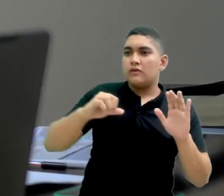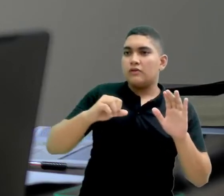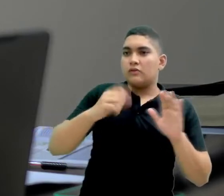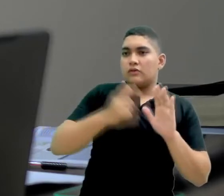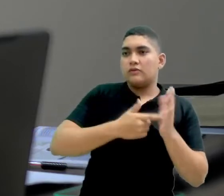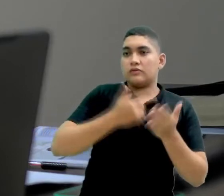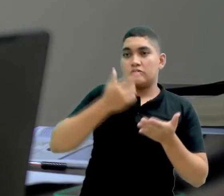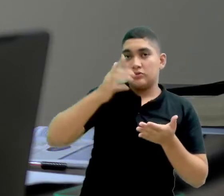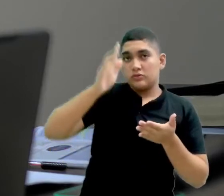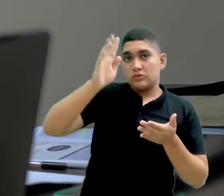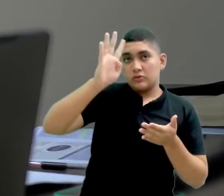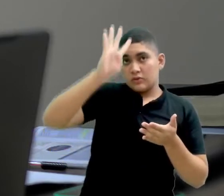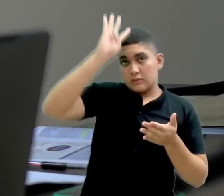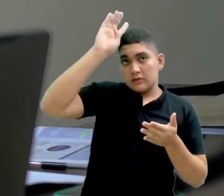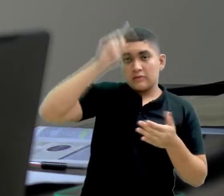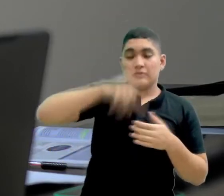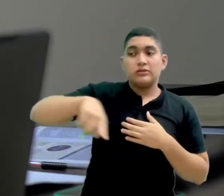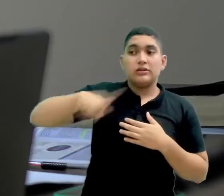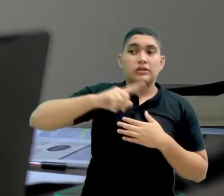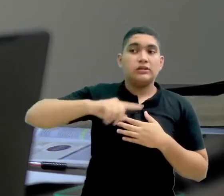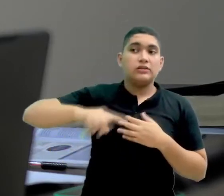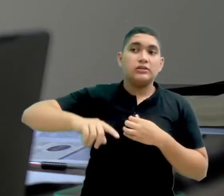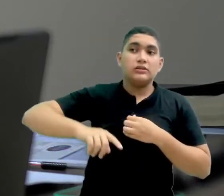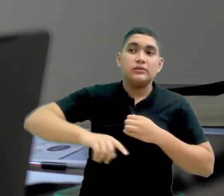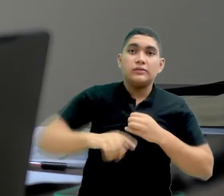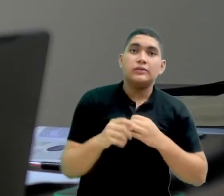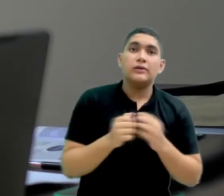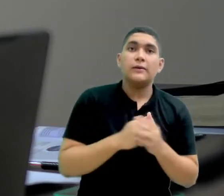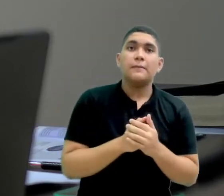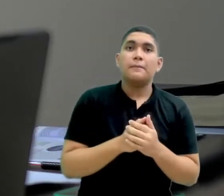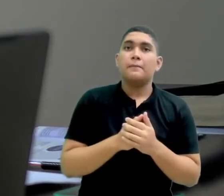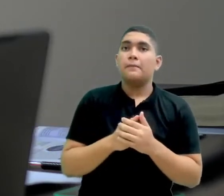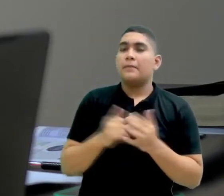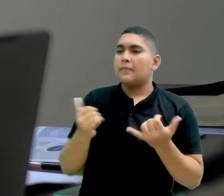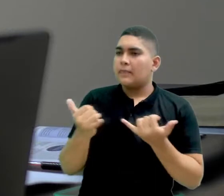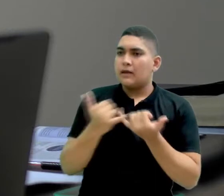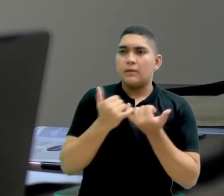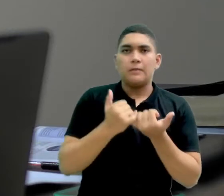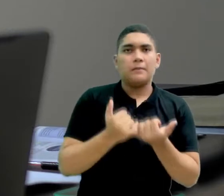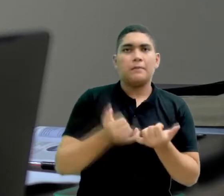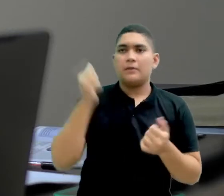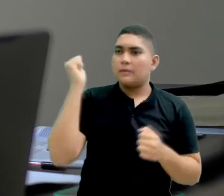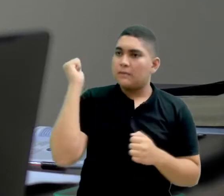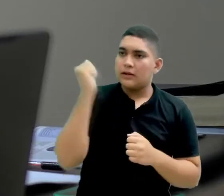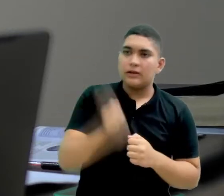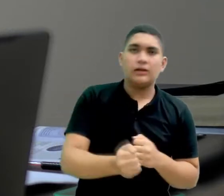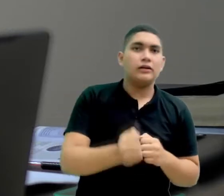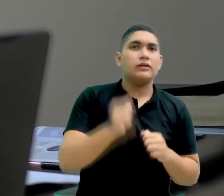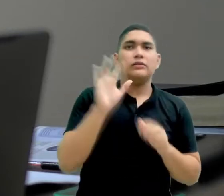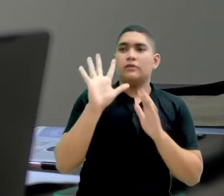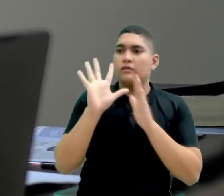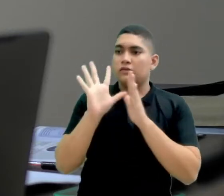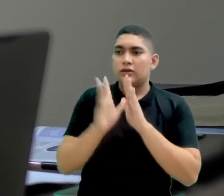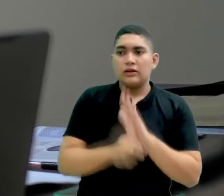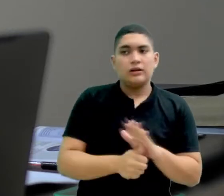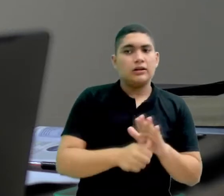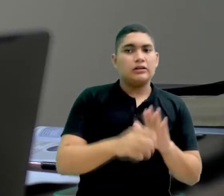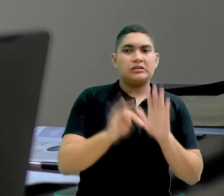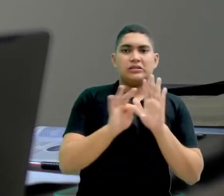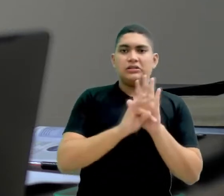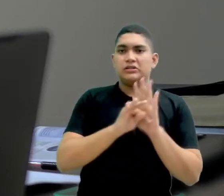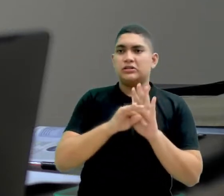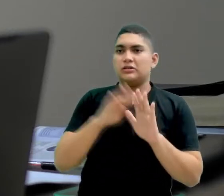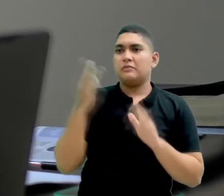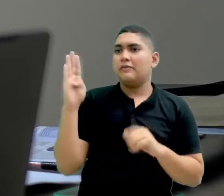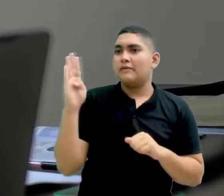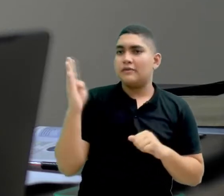não adulterarás, não matarás, não furtarás, não darás falso testemunho, não